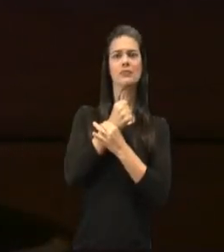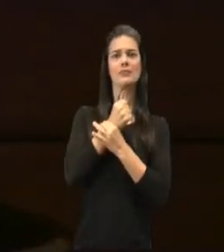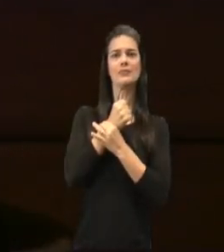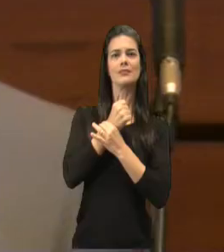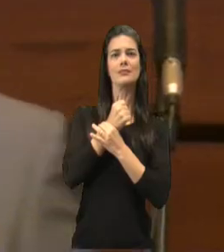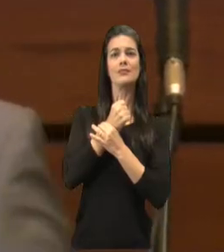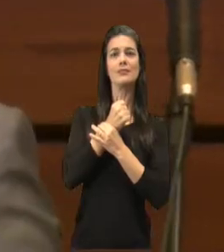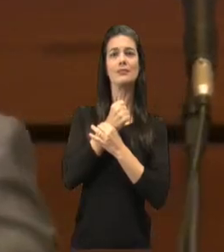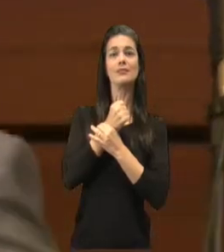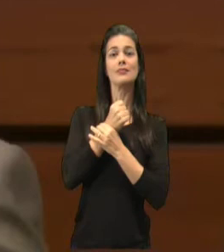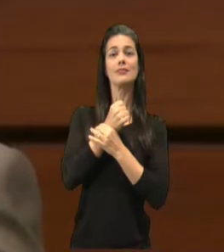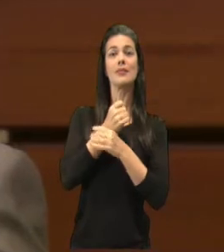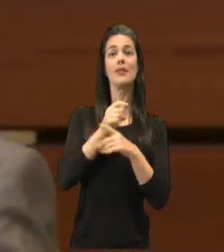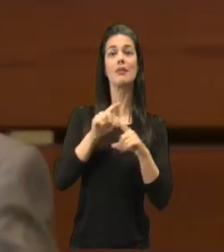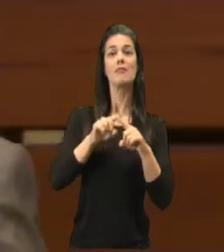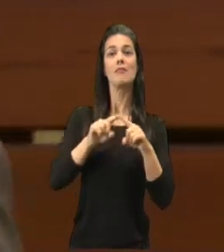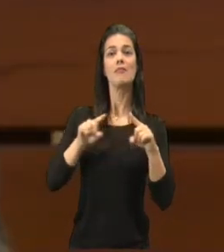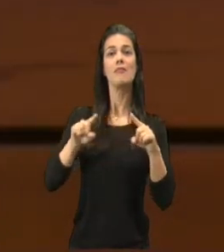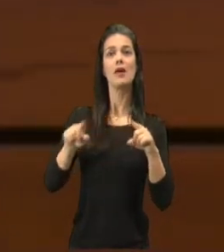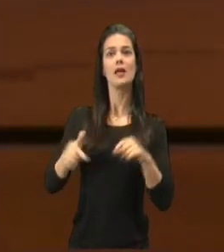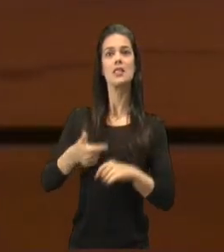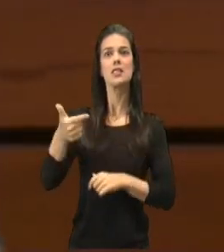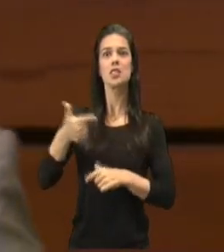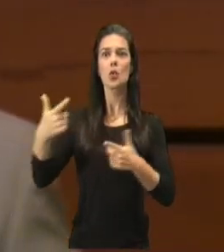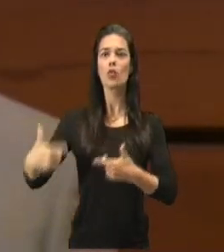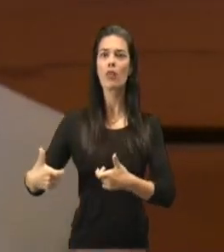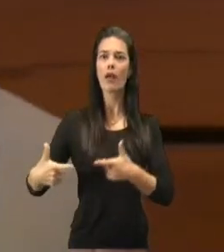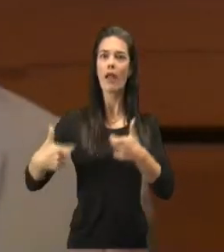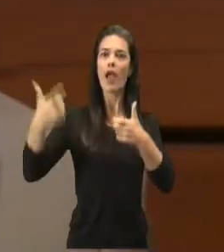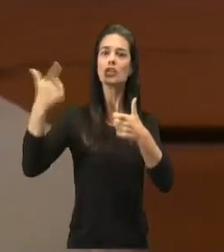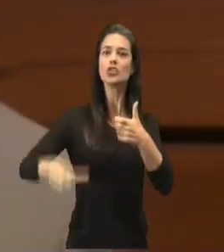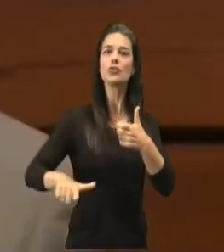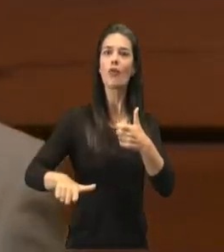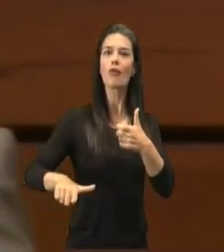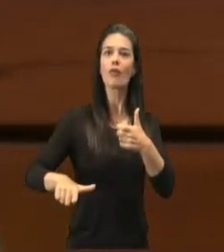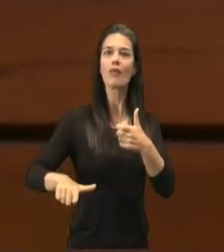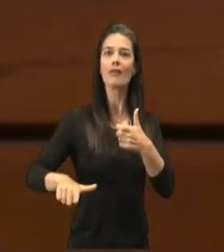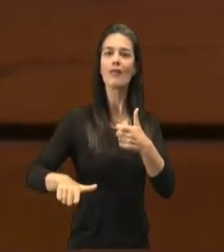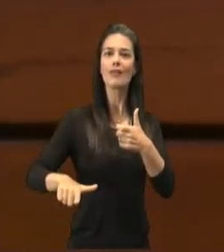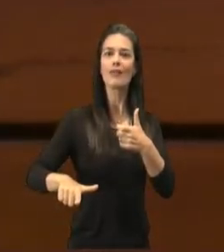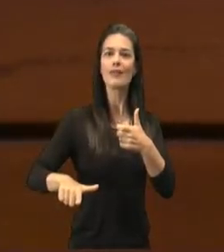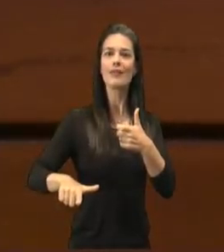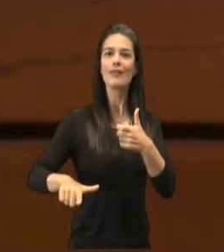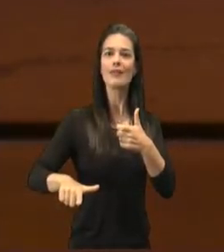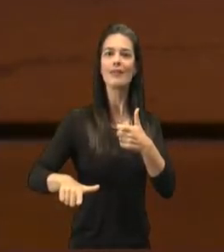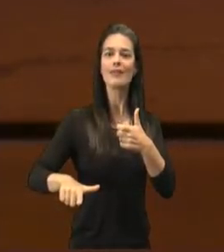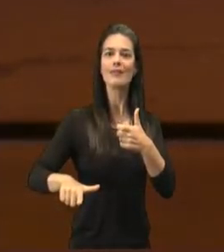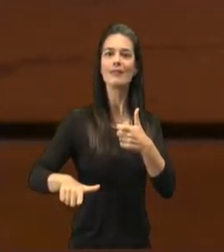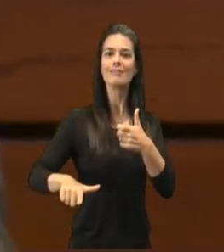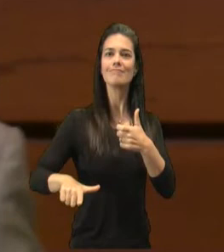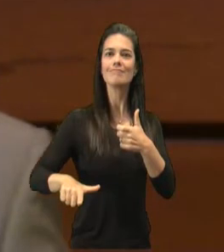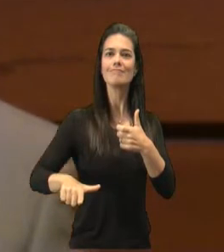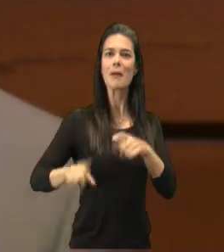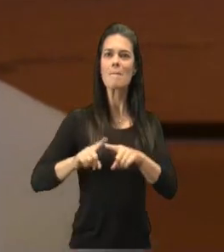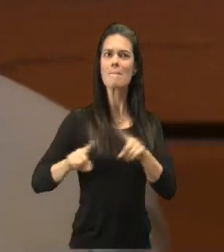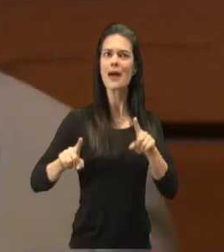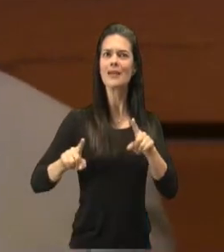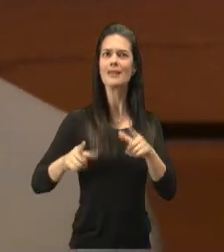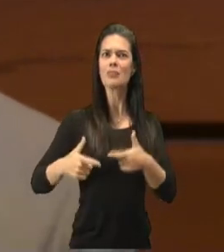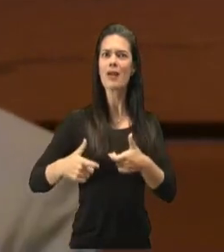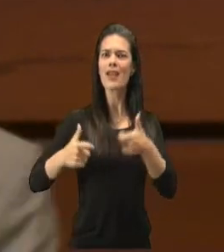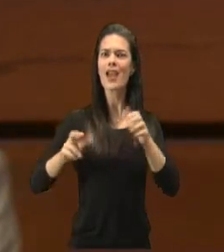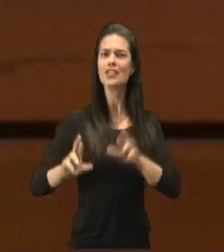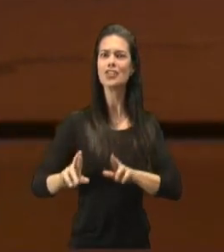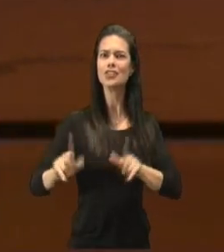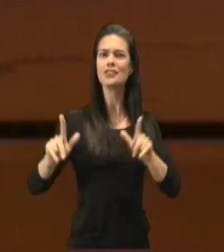Mas logo uma segunda batalha se apresenta, e não era uma batalha como a batalha de Jericó vivida anteriormente,